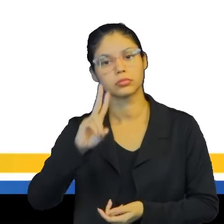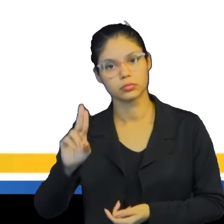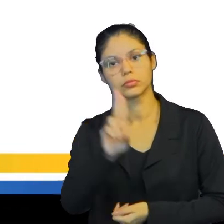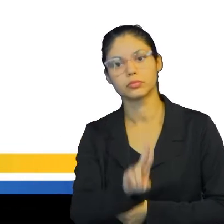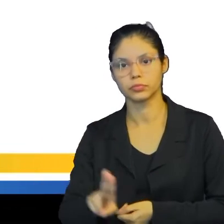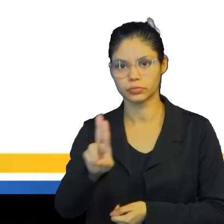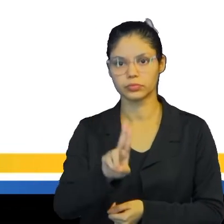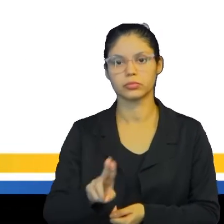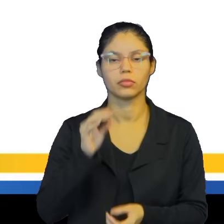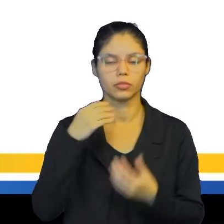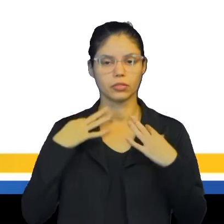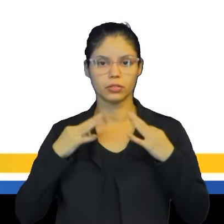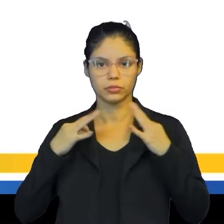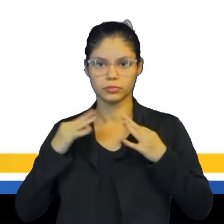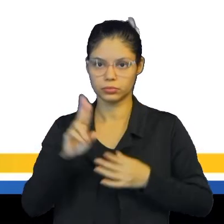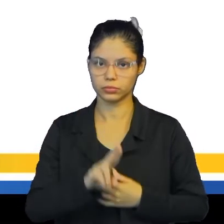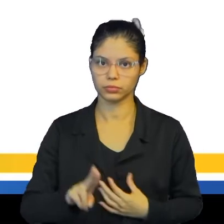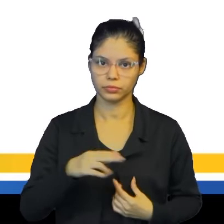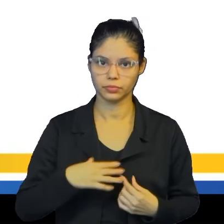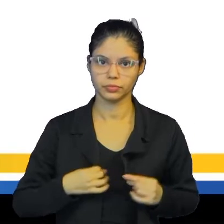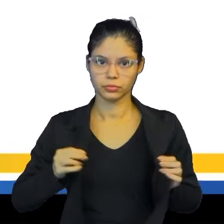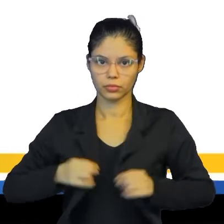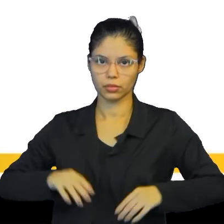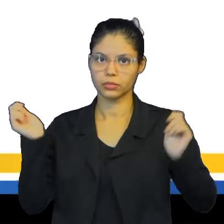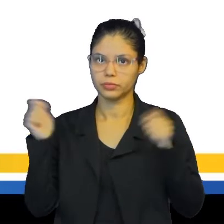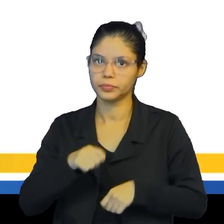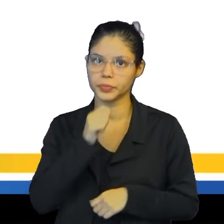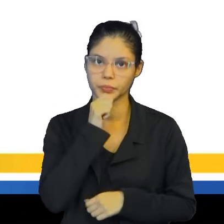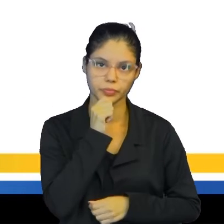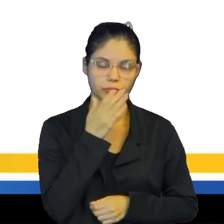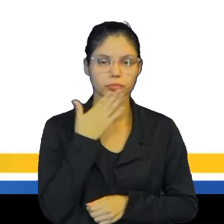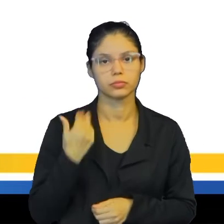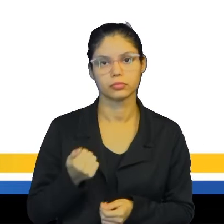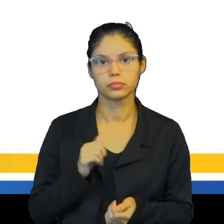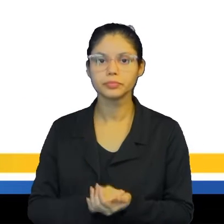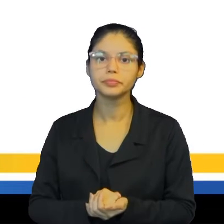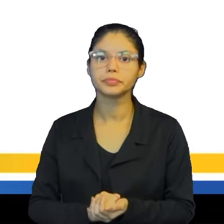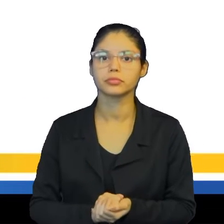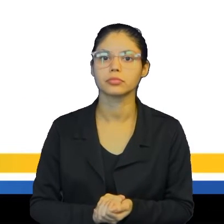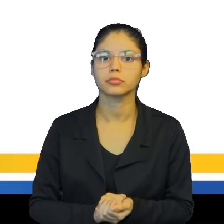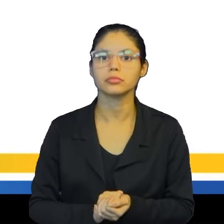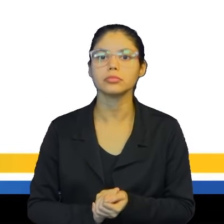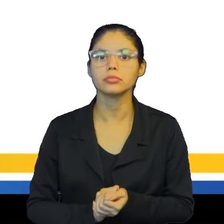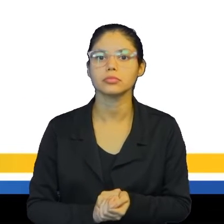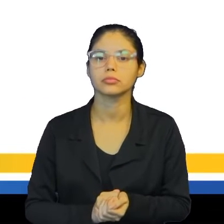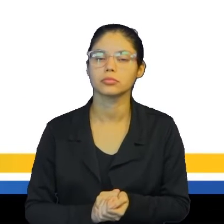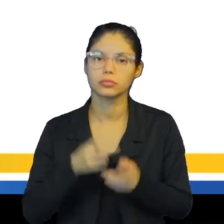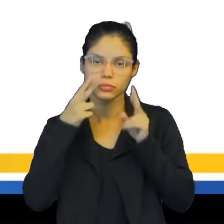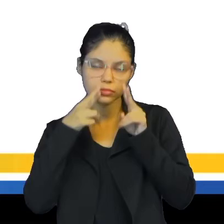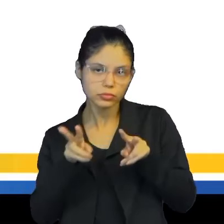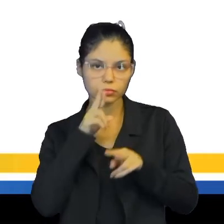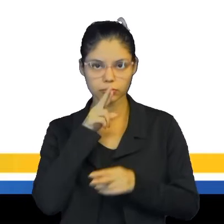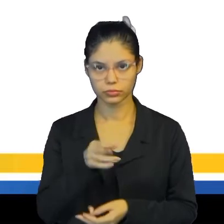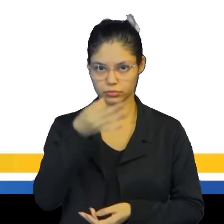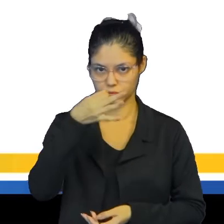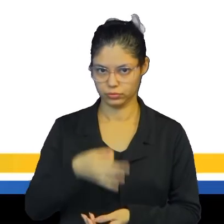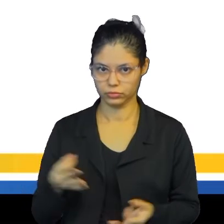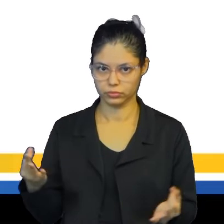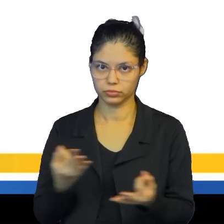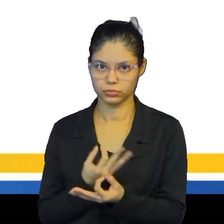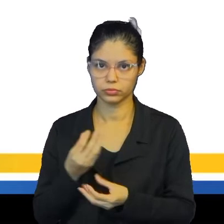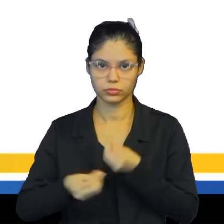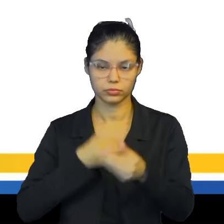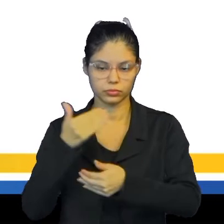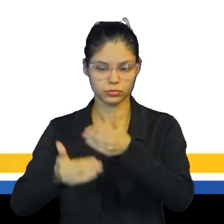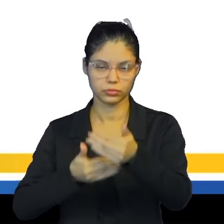vai vestir a roupa, o que possibilita a modelista ou ao modelista visualizar o resultado do trabalho conforme